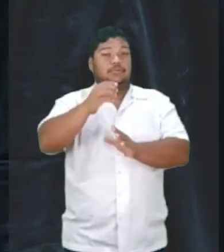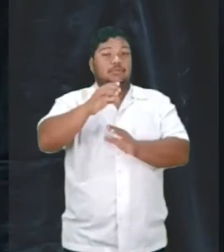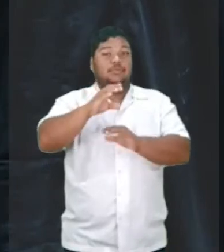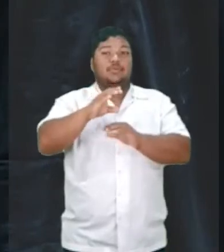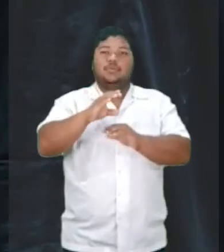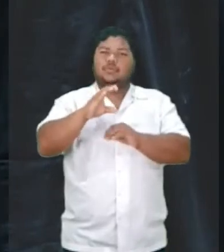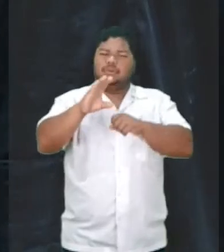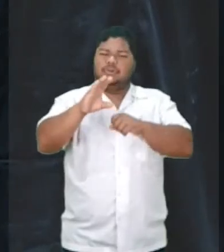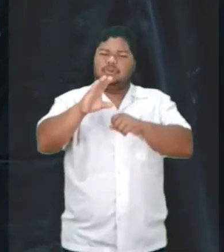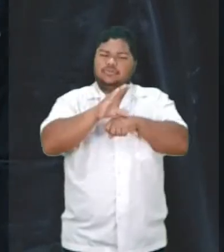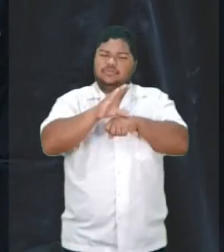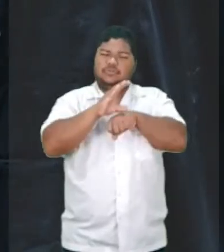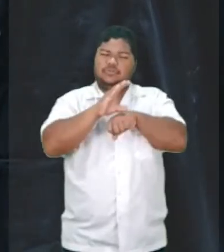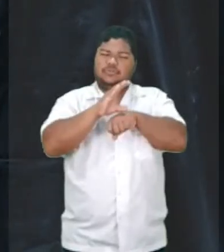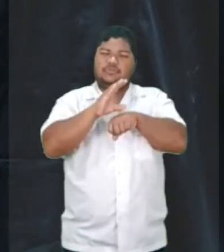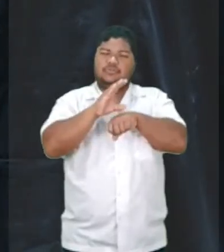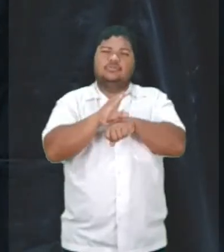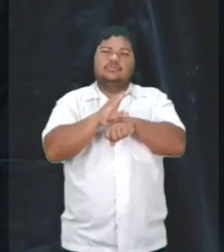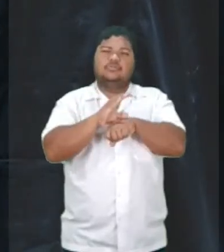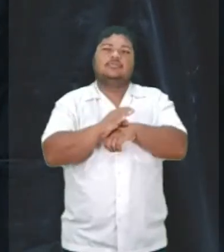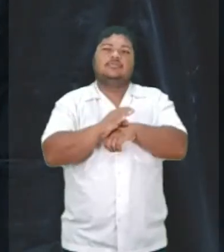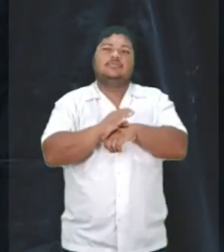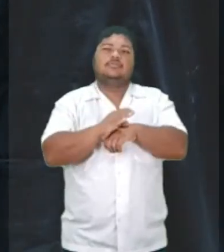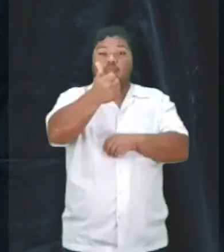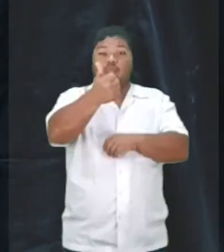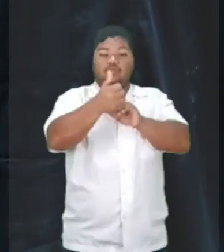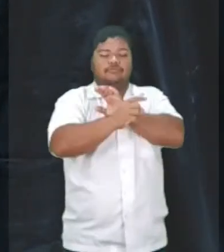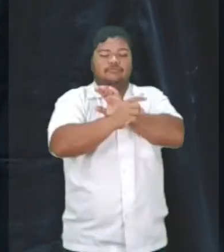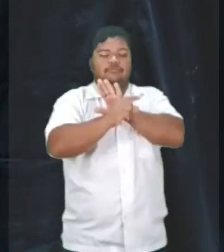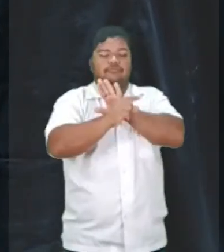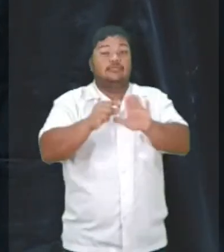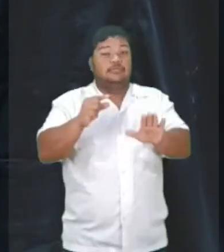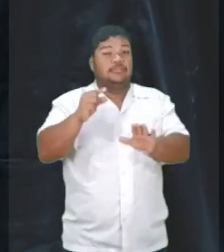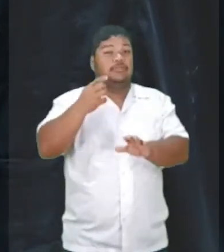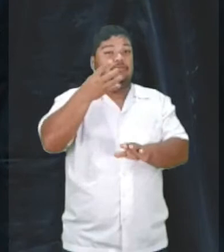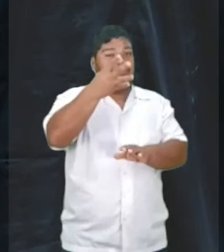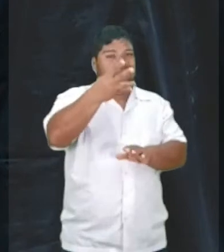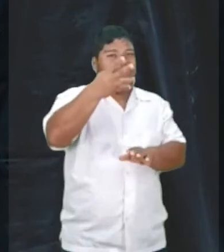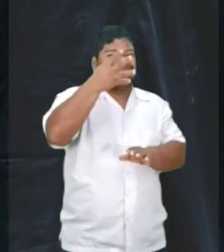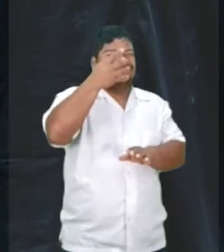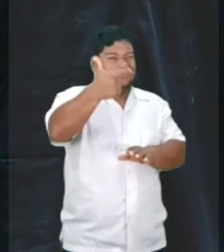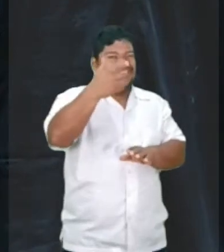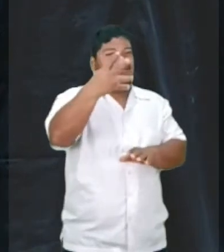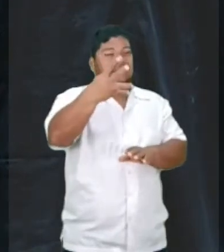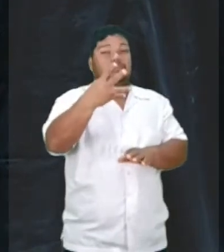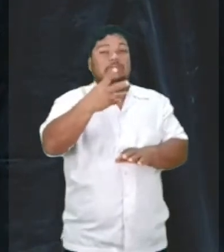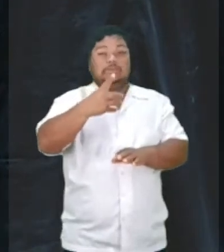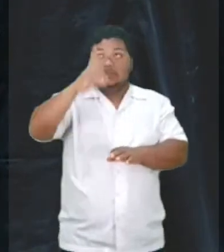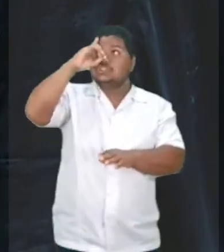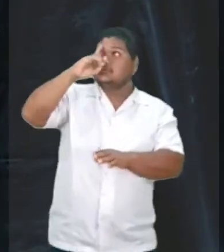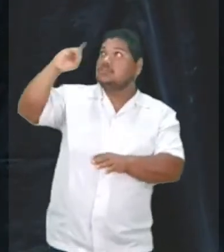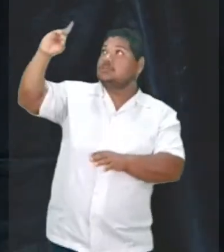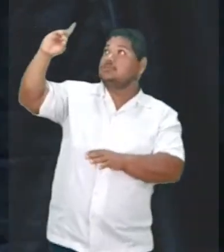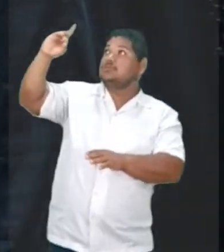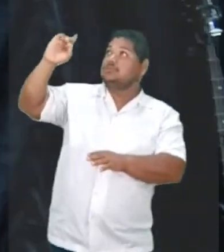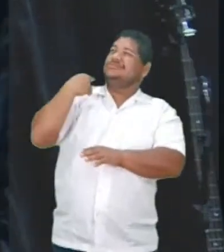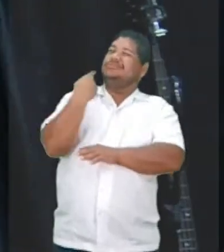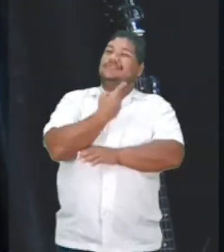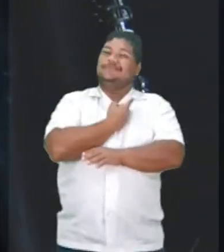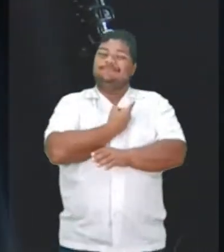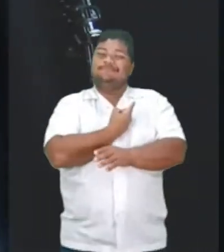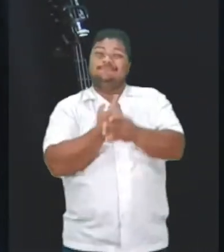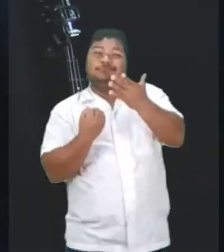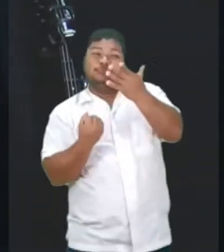24. Esse é o Deus que eu e você seguimos, que fez com que